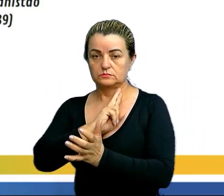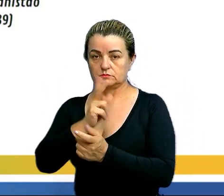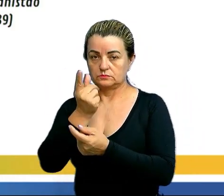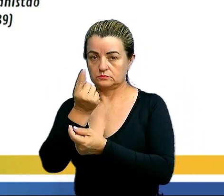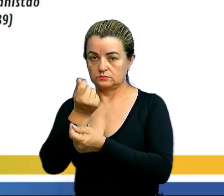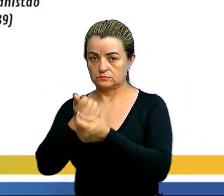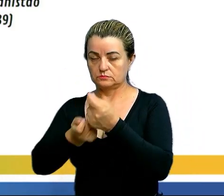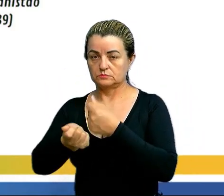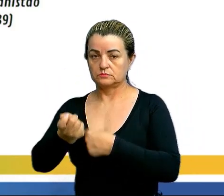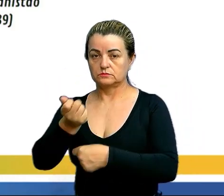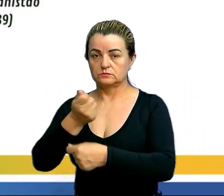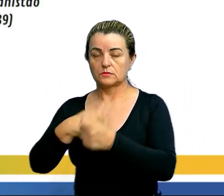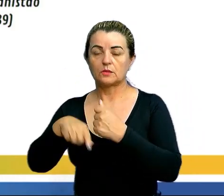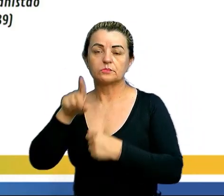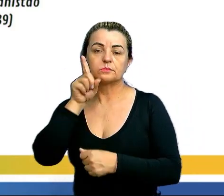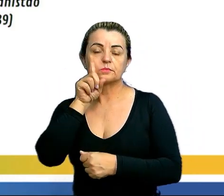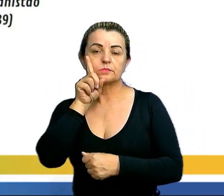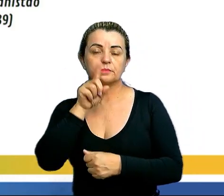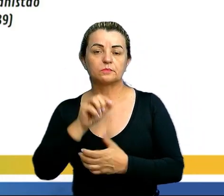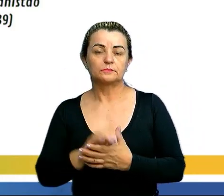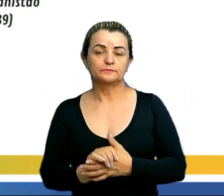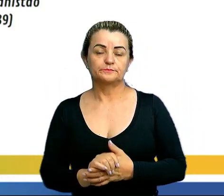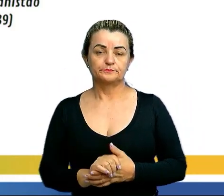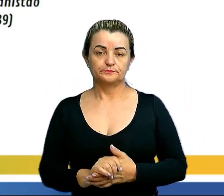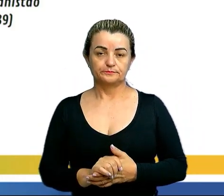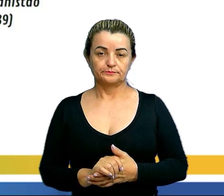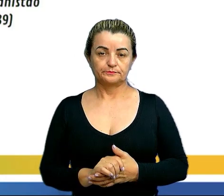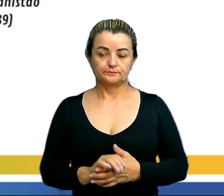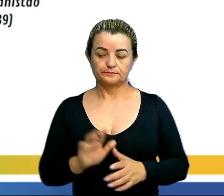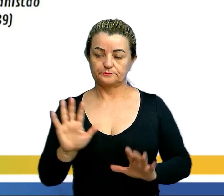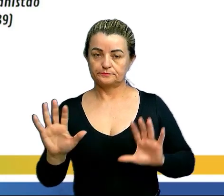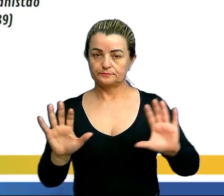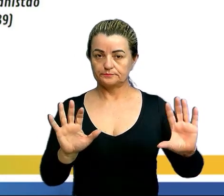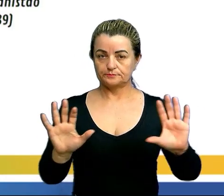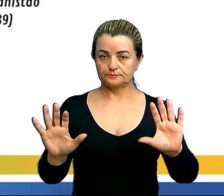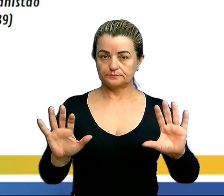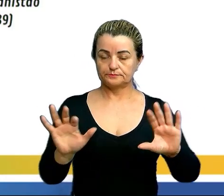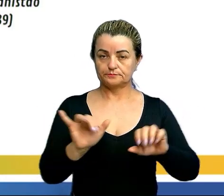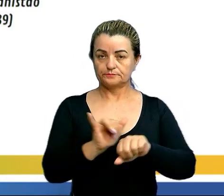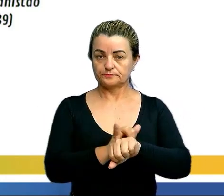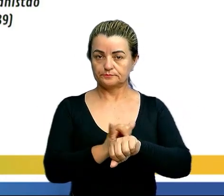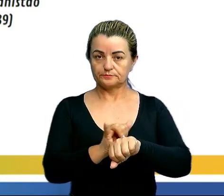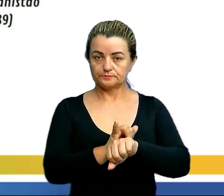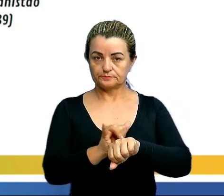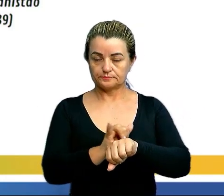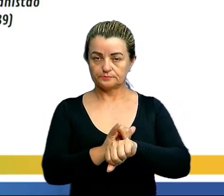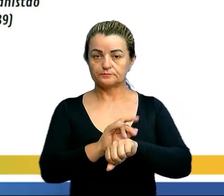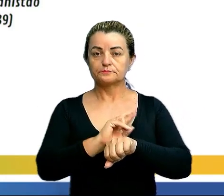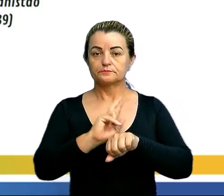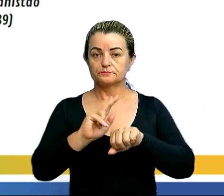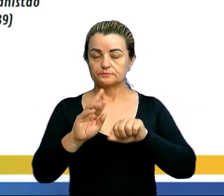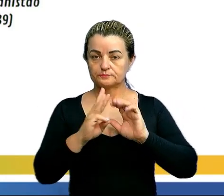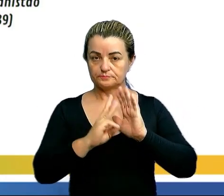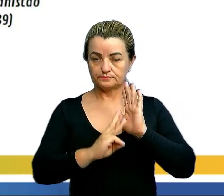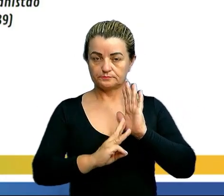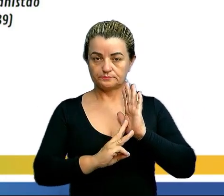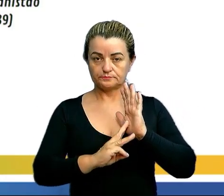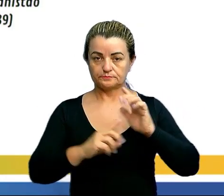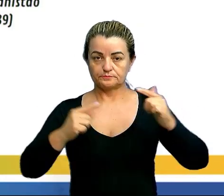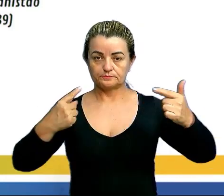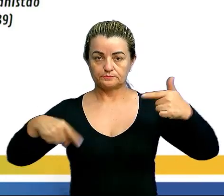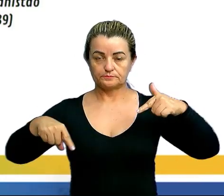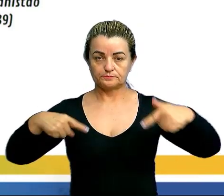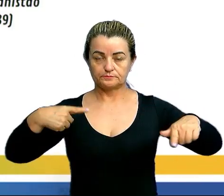Estados Unidos da América. Os métodos que esses dois blocos vão utilizar para, durante a